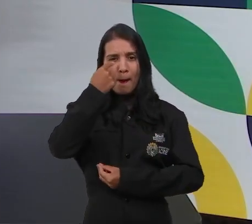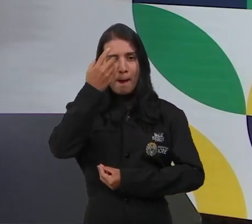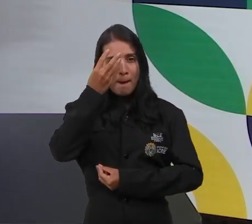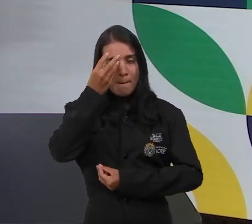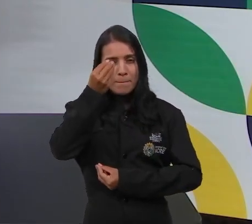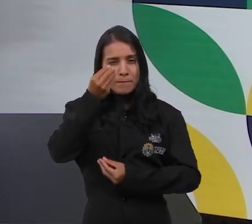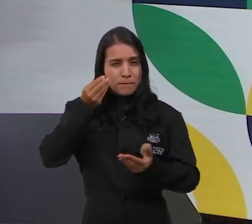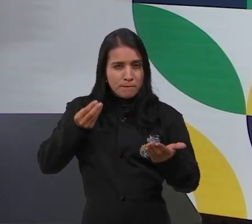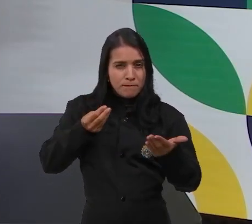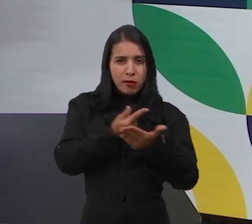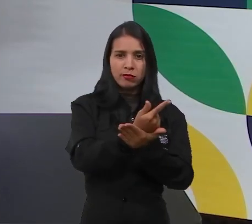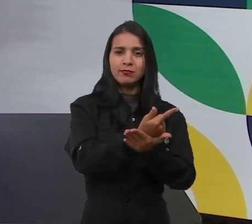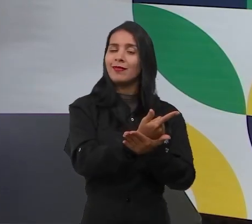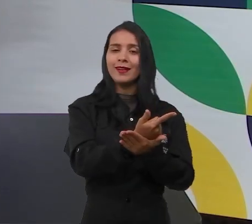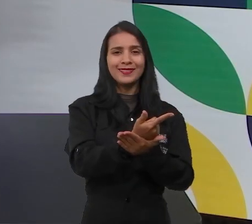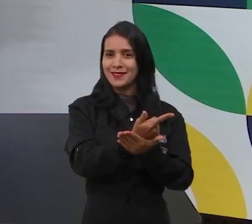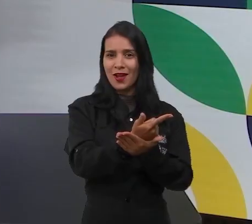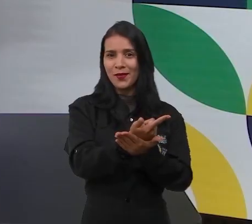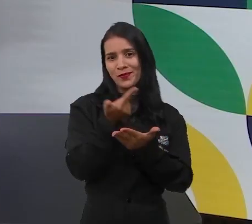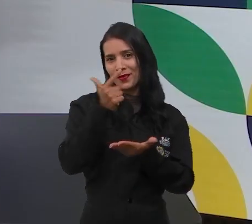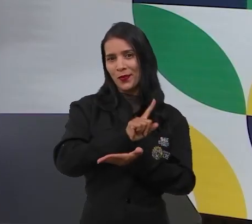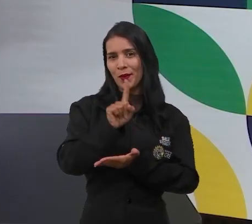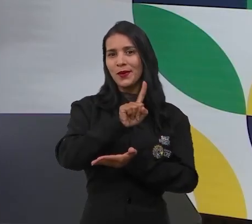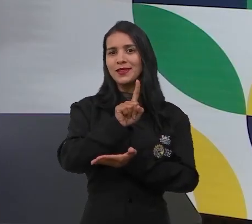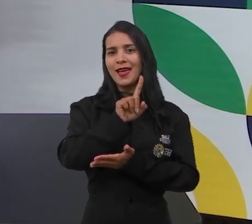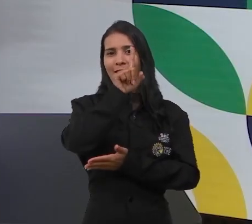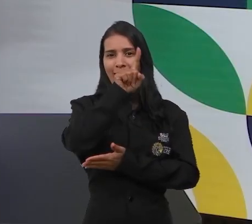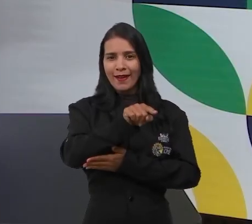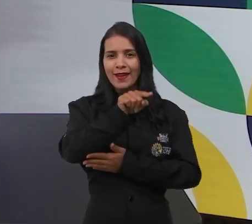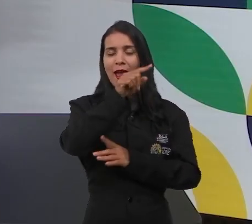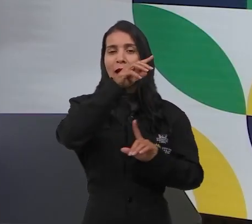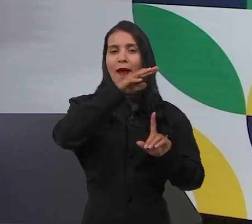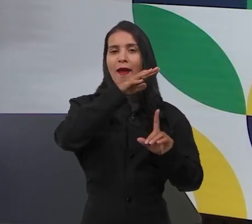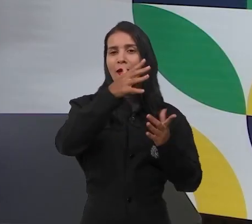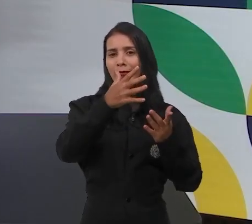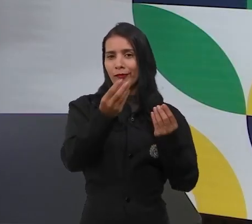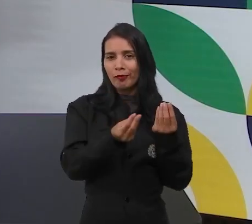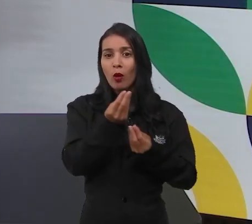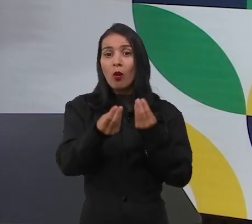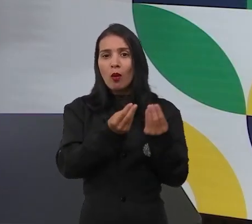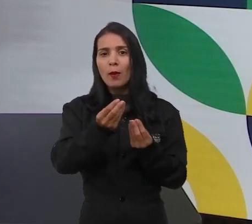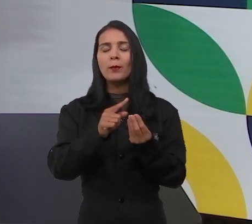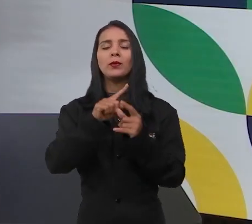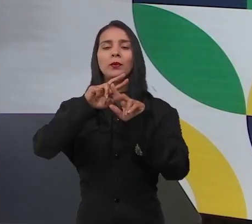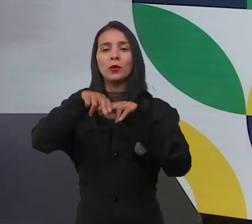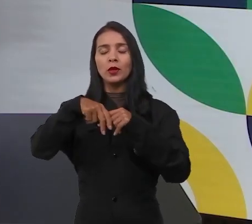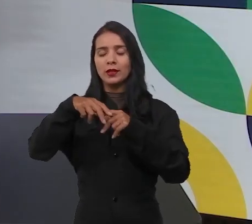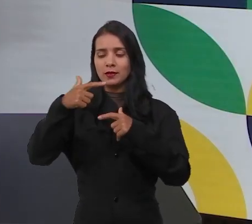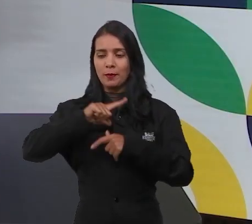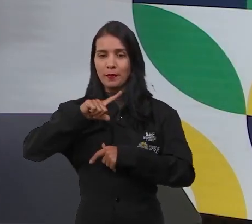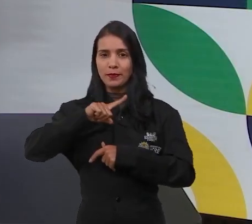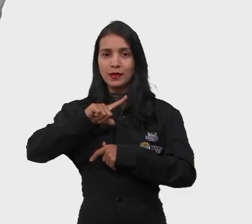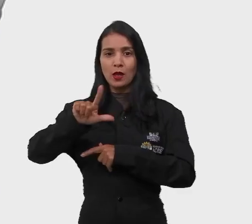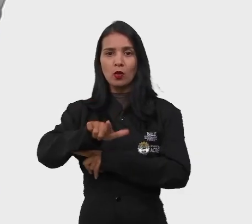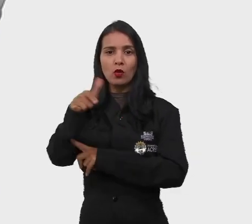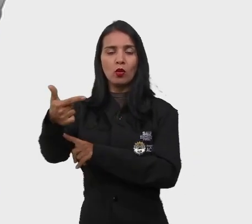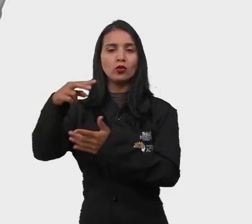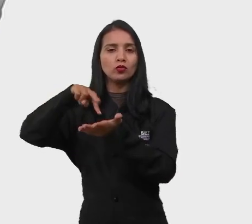muito dinheiro, é totalmente diferente da expressão olho da cara. Então, ela se aleja, ou seja, ela se